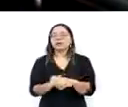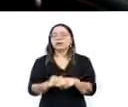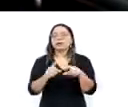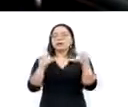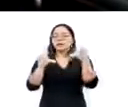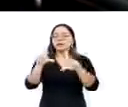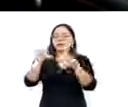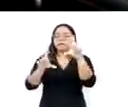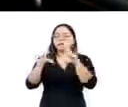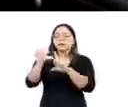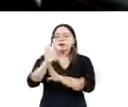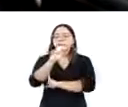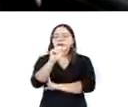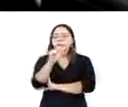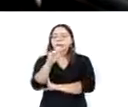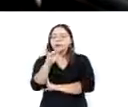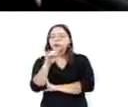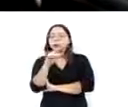na TV e rádio.